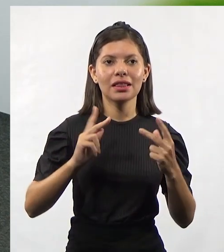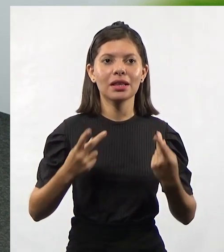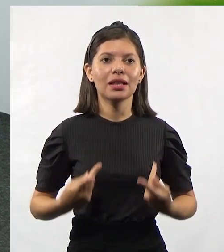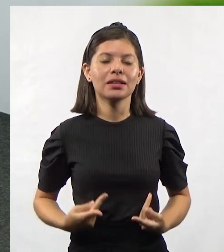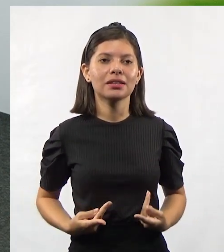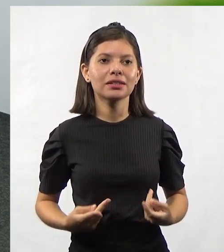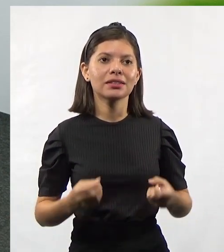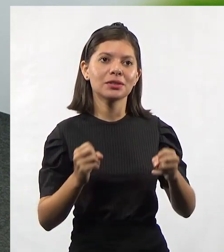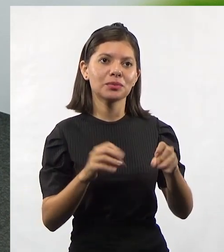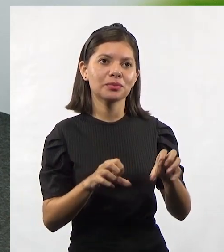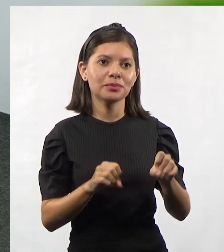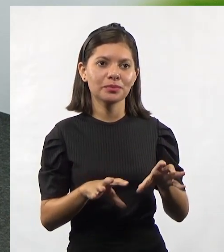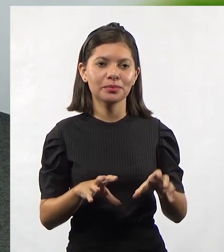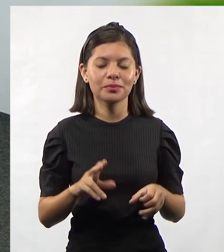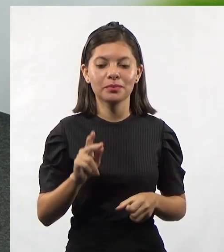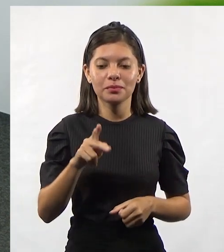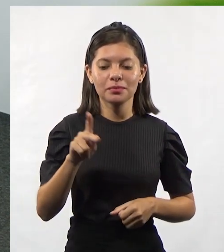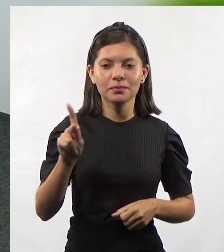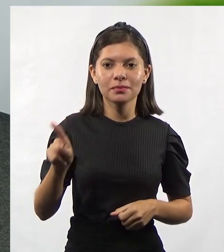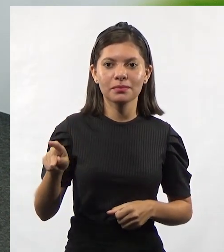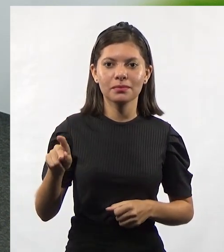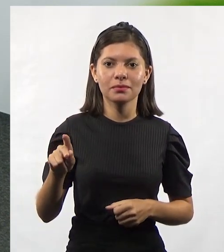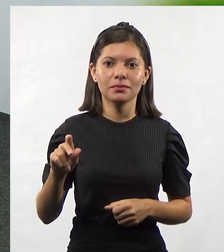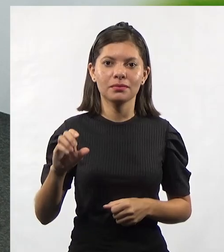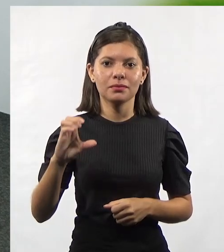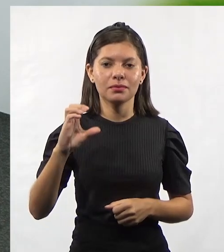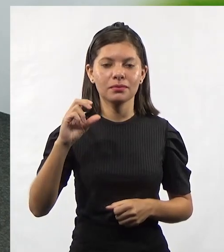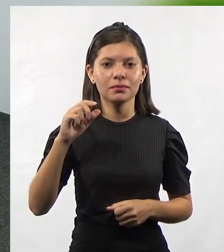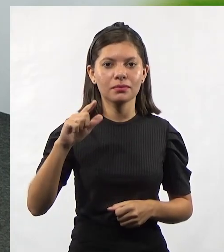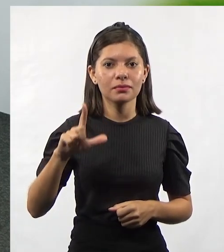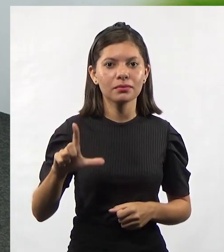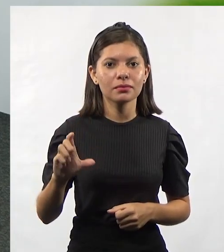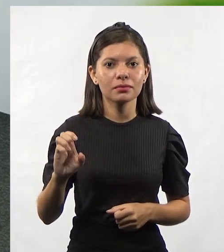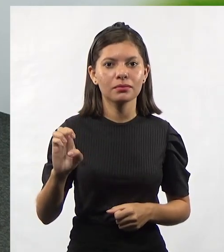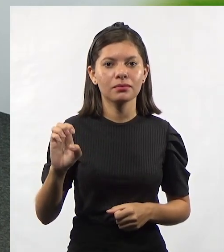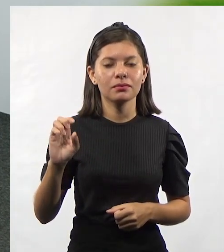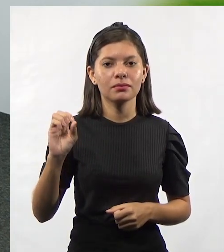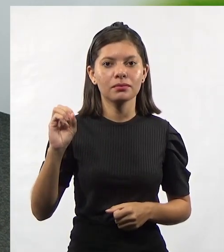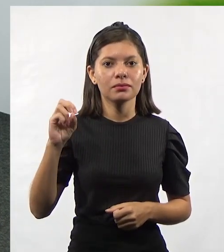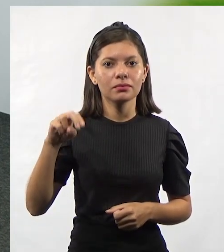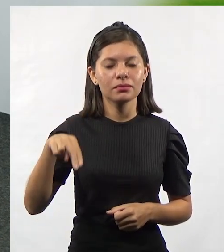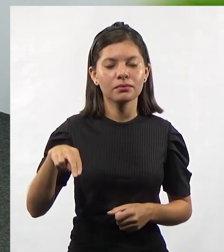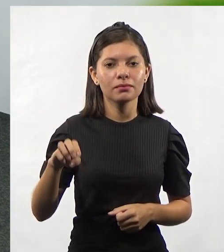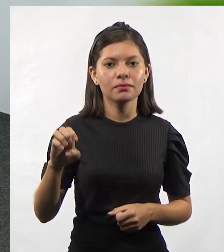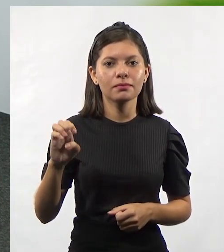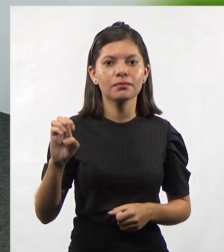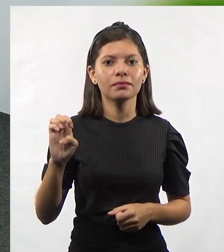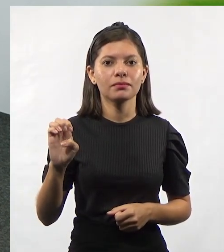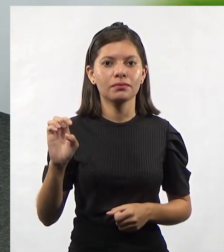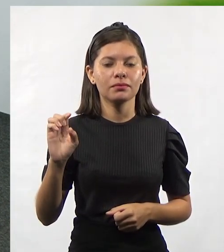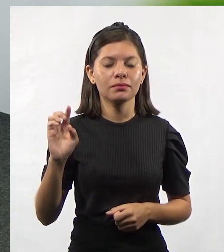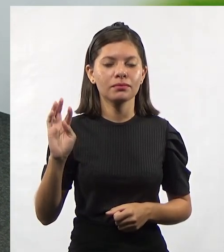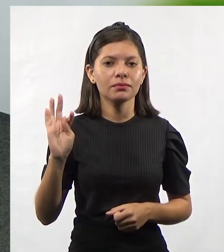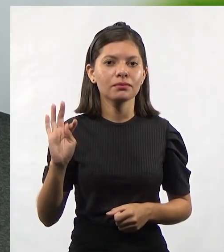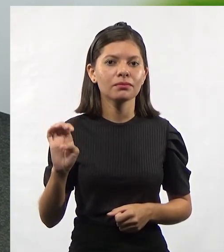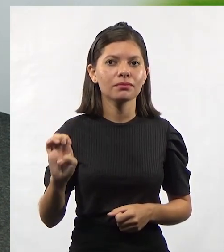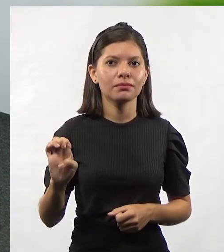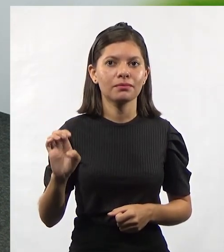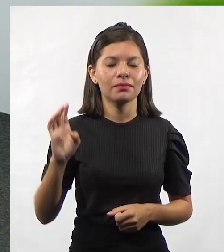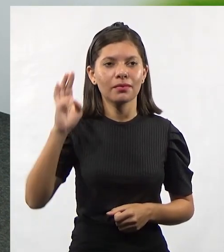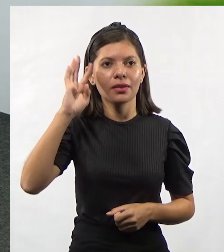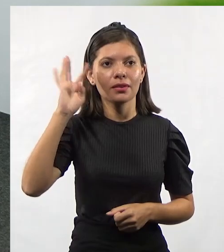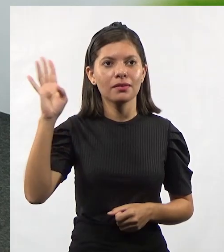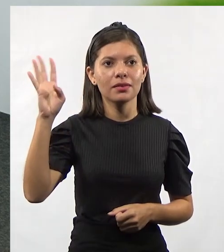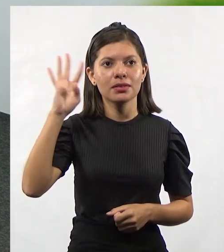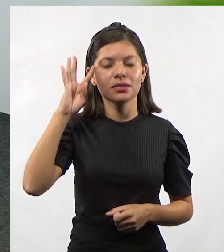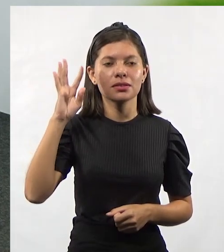Educação. Eu sou a professora Cleonete, estou aqui hoje para a gente fazer uma reflexão sobre a educação em direitos